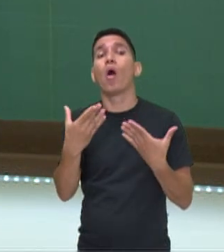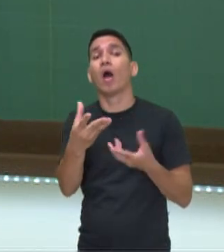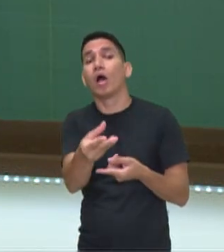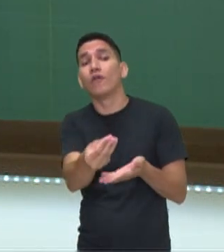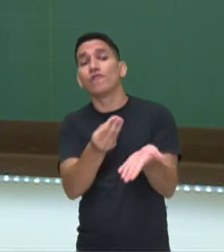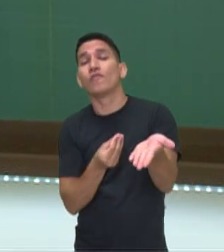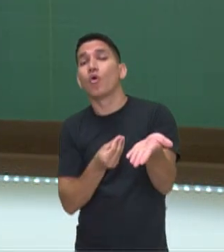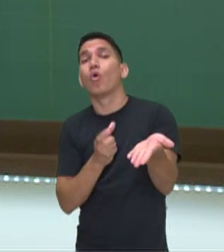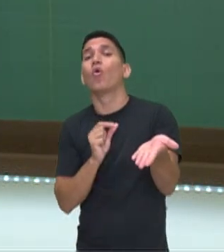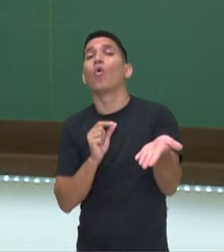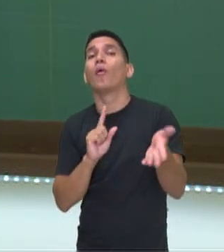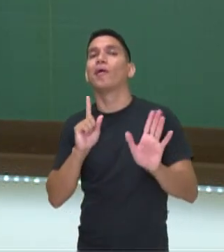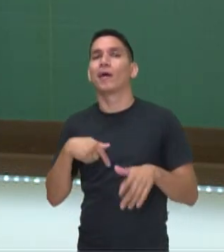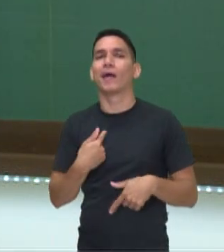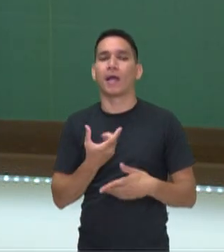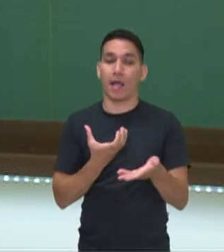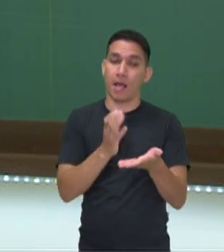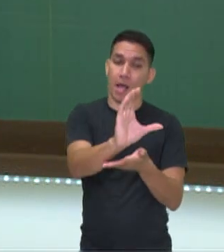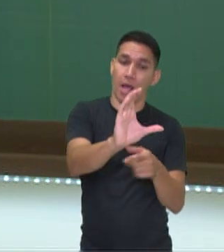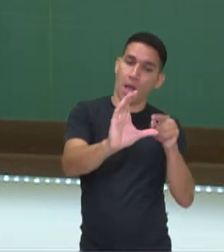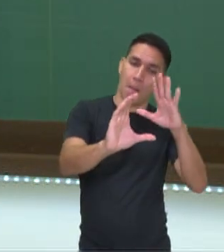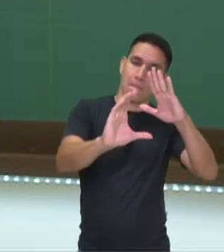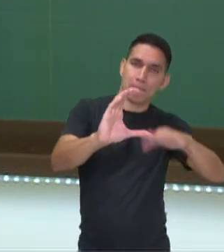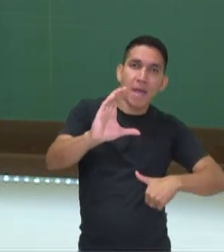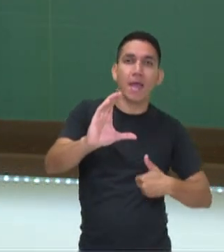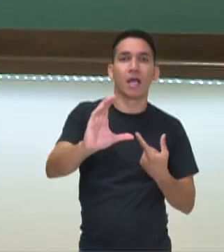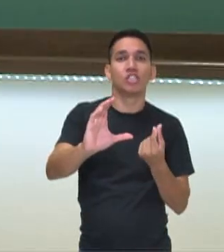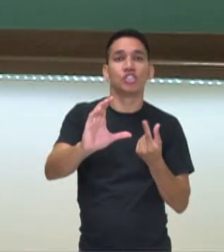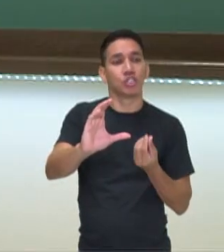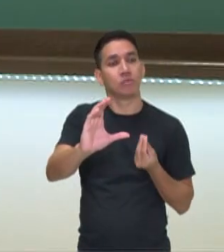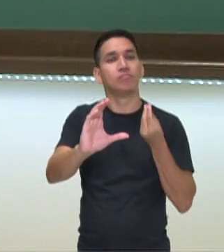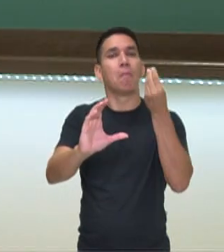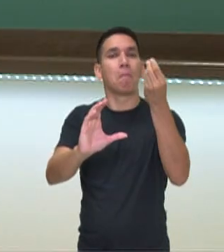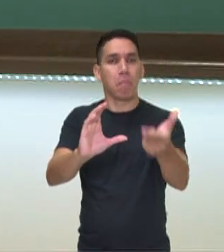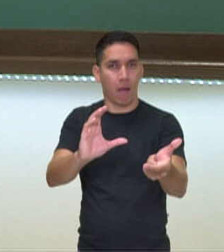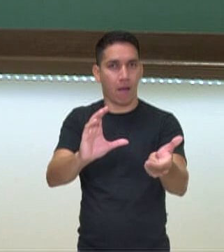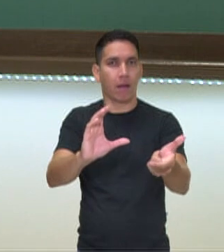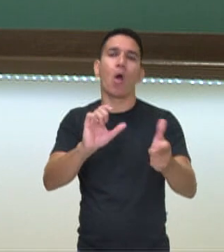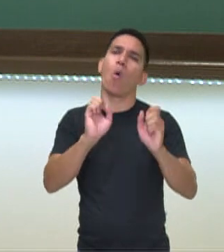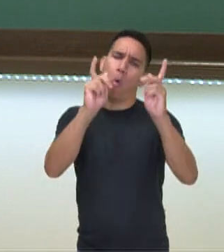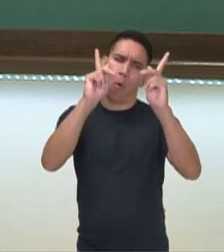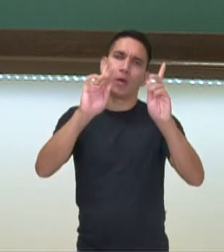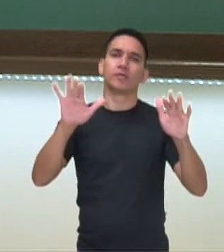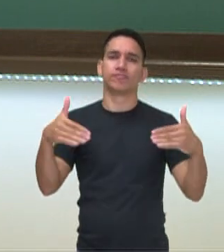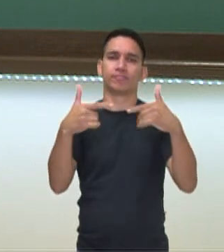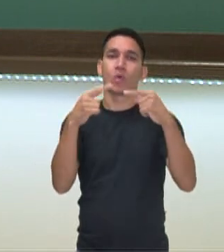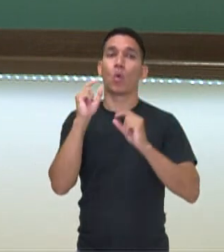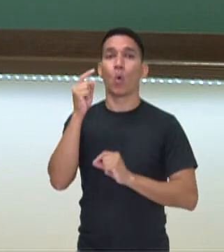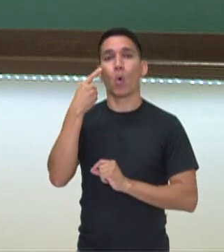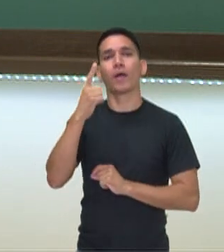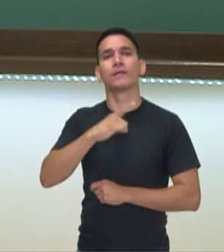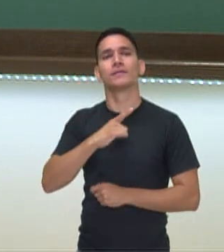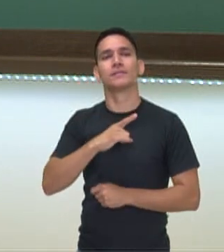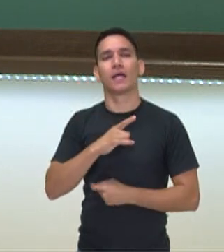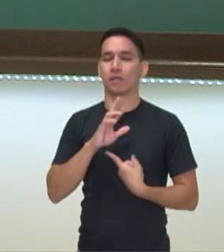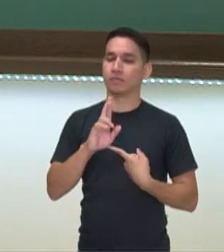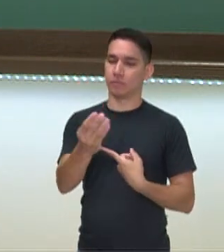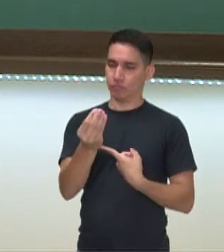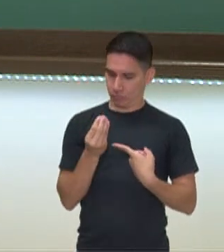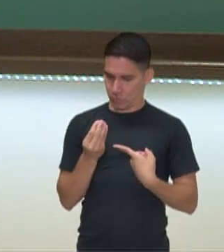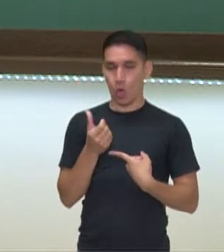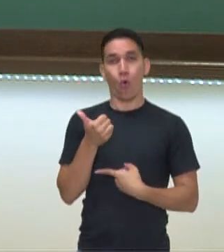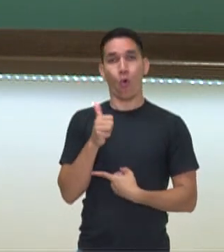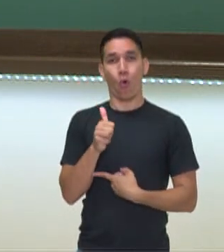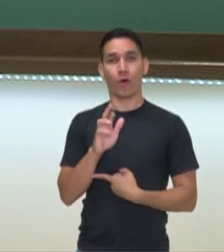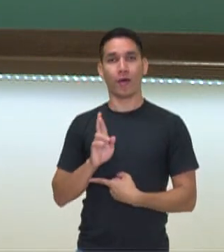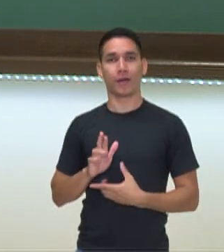tenho que pegar os gastos e tirar da quantidade de dinheiro que eu tenho. Tudo bem, resolvemos. Deu troco de R$11.